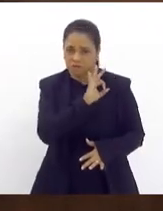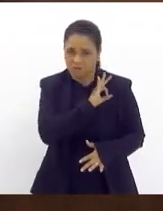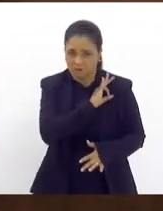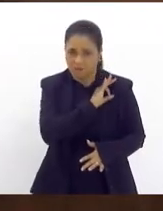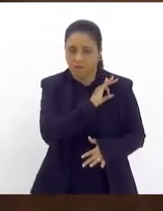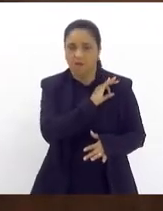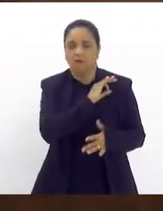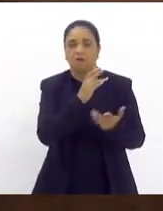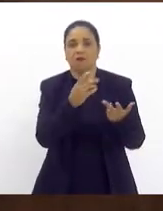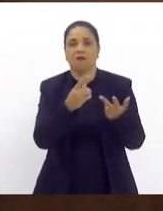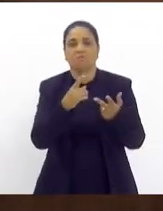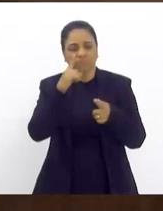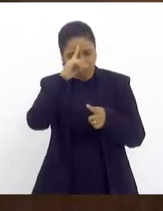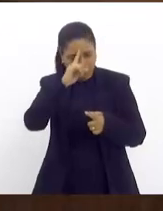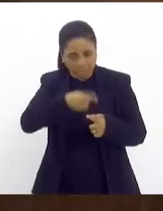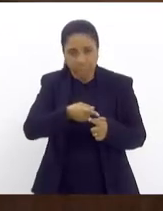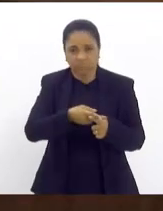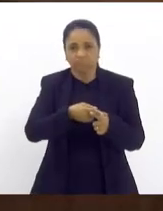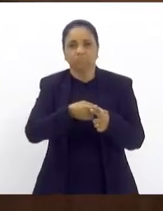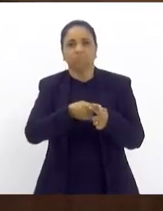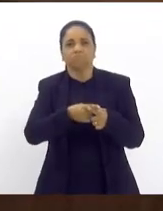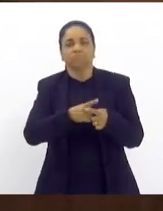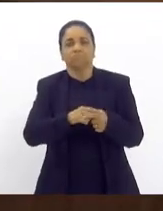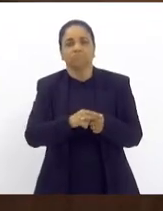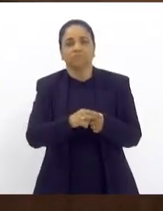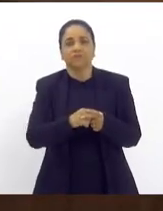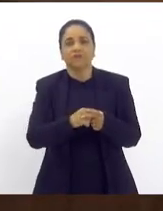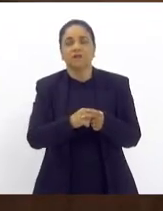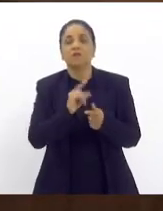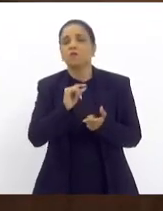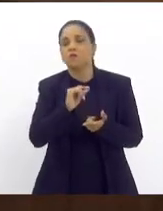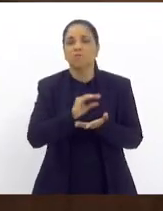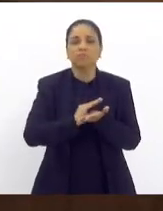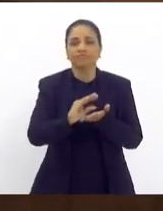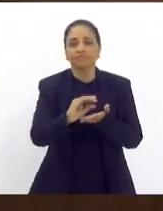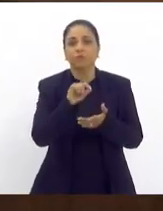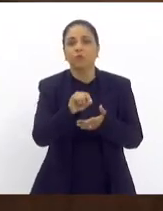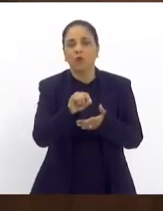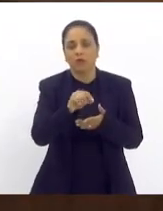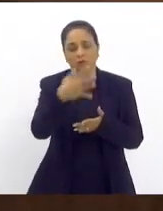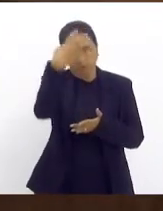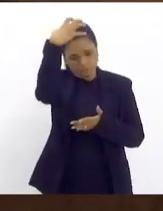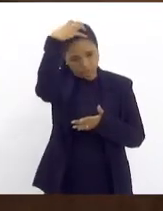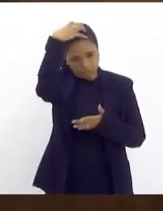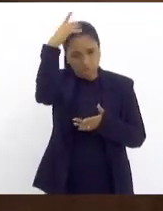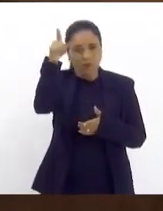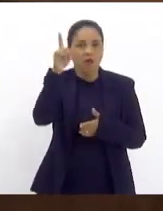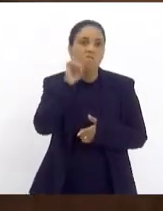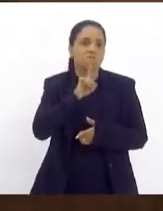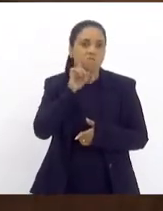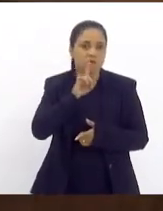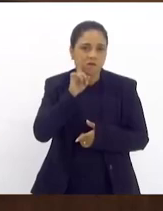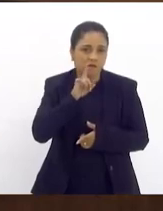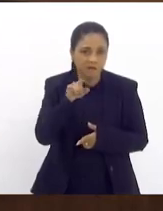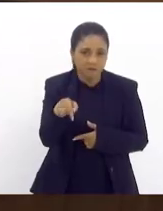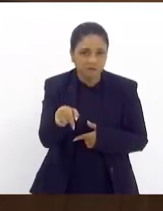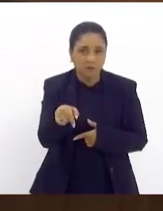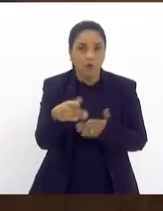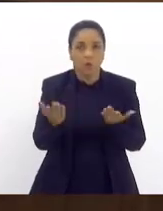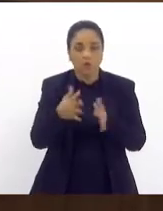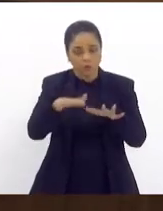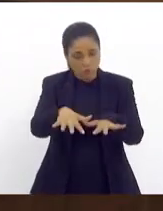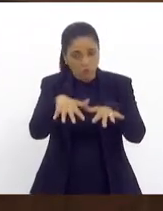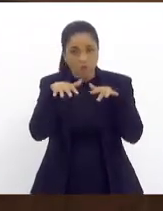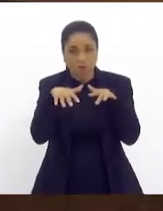burguês autoritário financiado pelo imperialismo norte-americano e hoje esse Parlamento